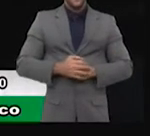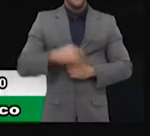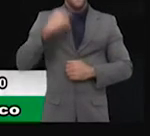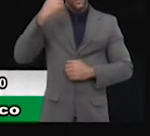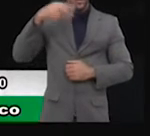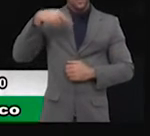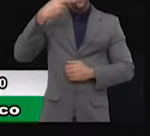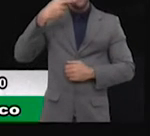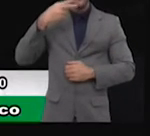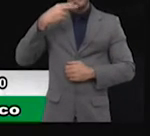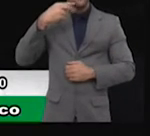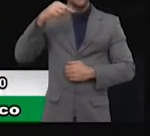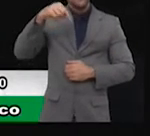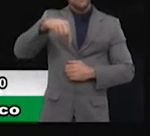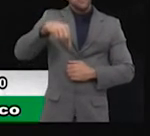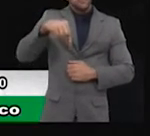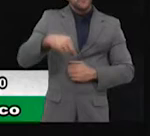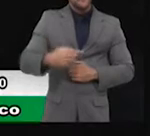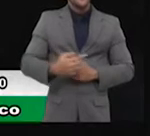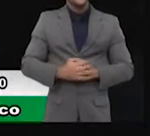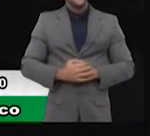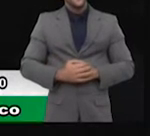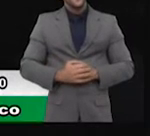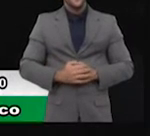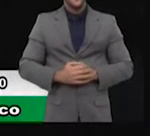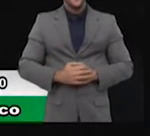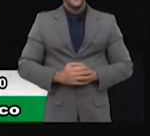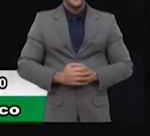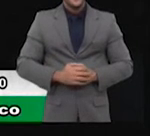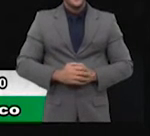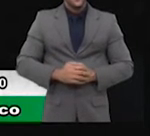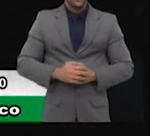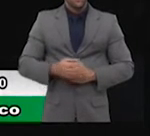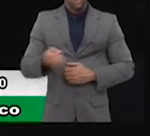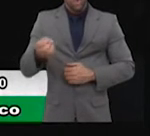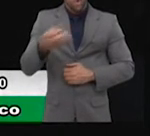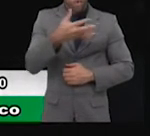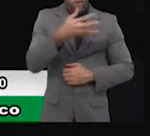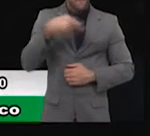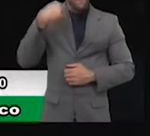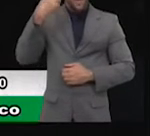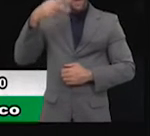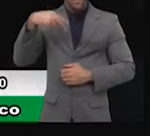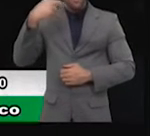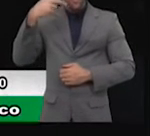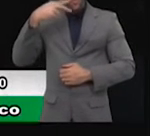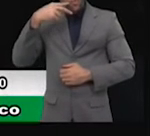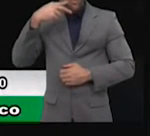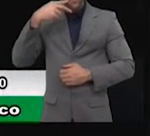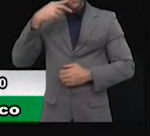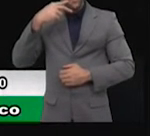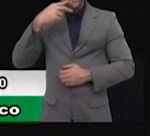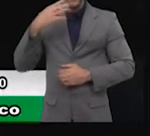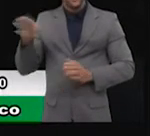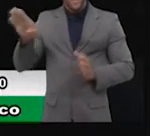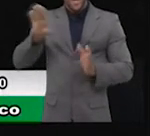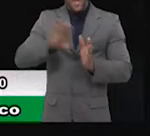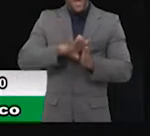vereadores aqui. E os que estão chegando, né, os novos vereadores que